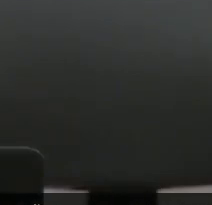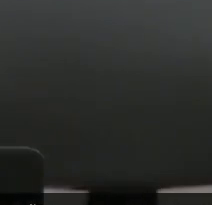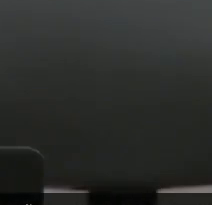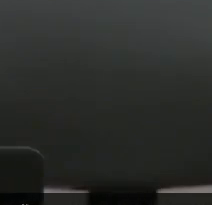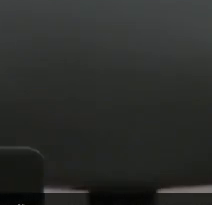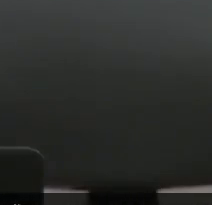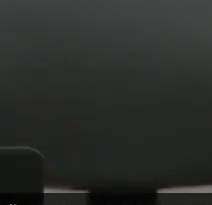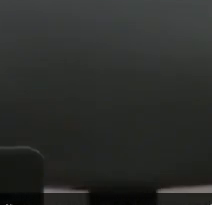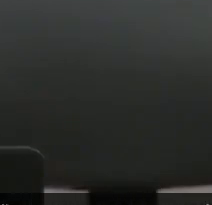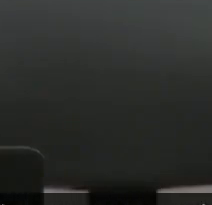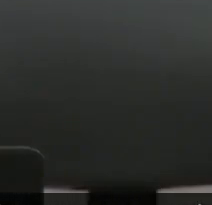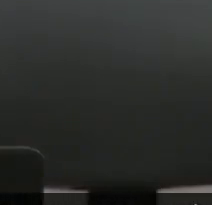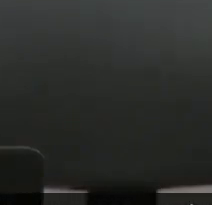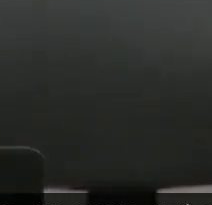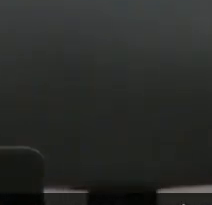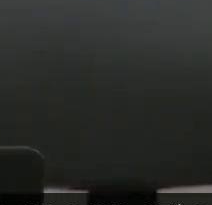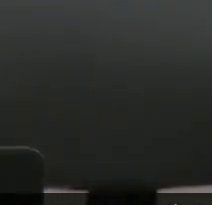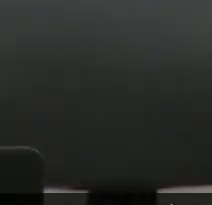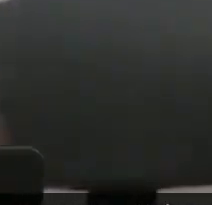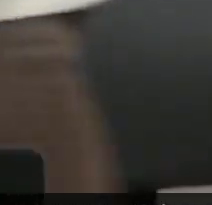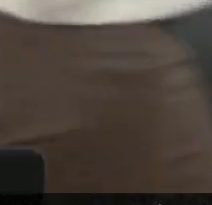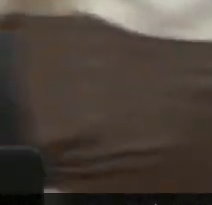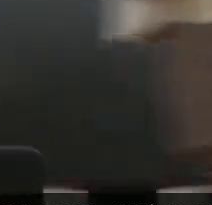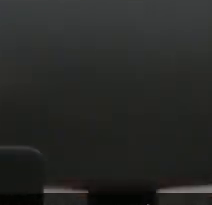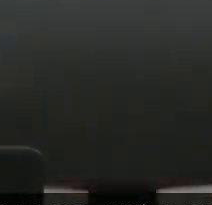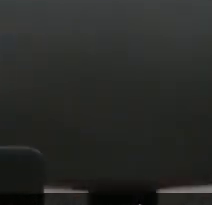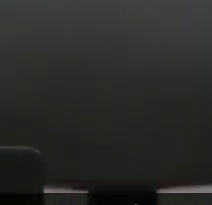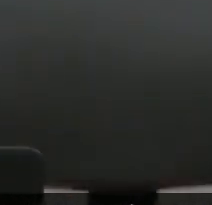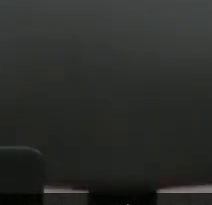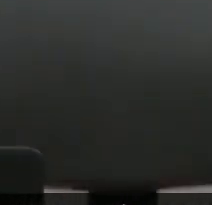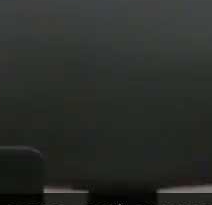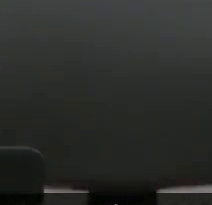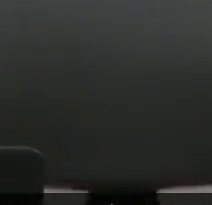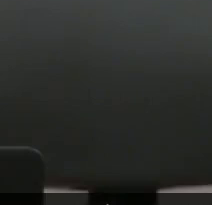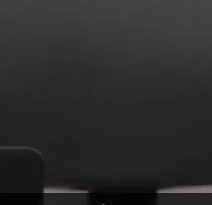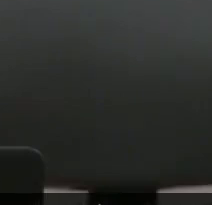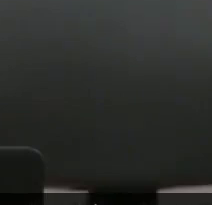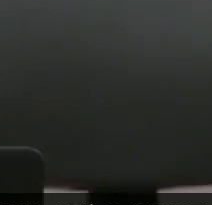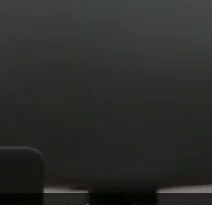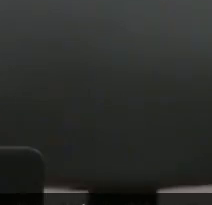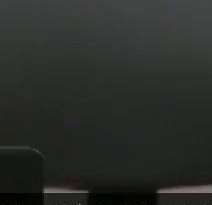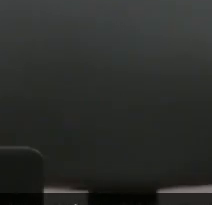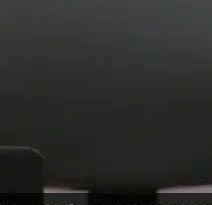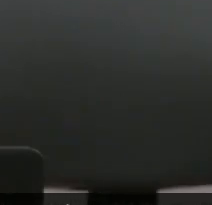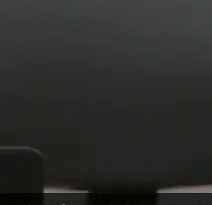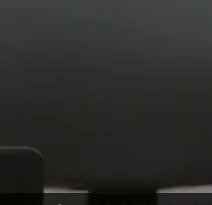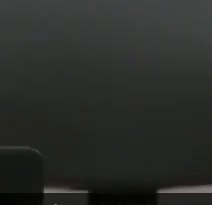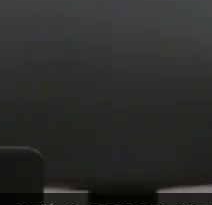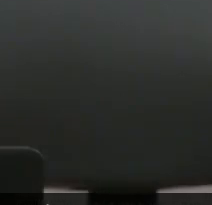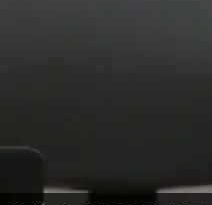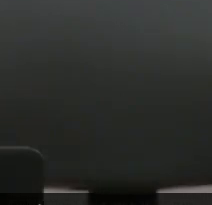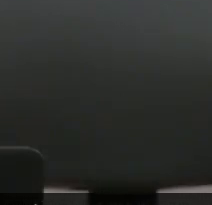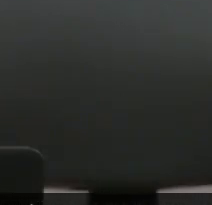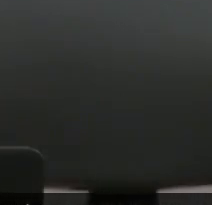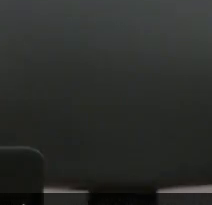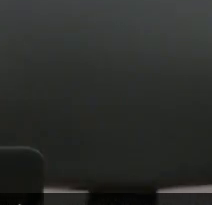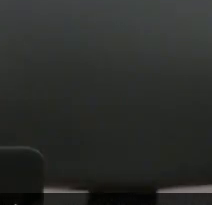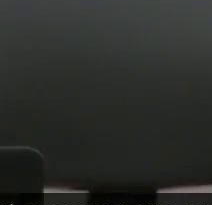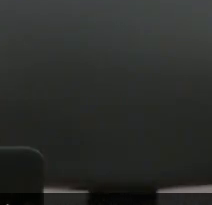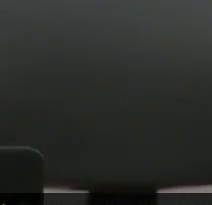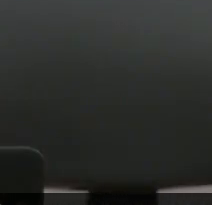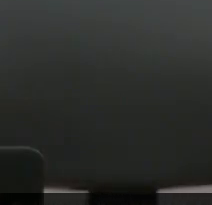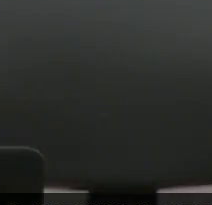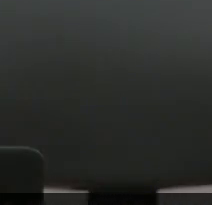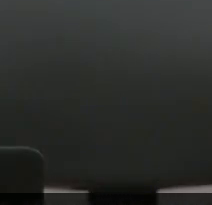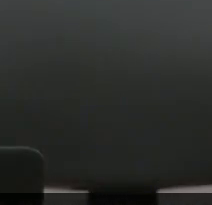floresta Estadual do iá iá é uai me e área de Proteção